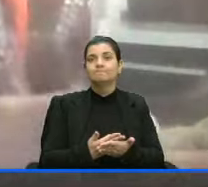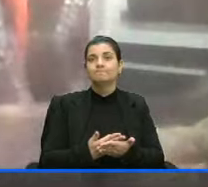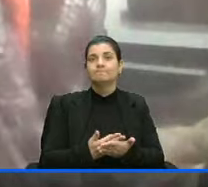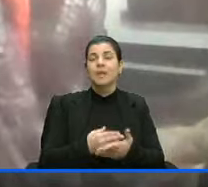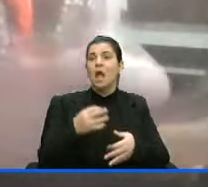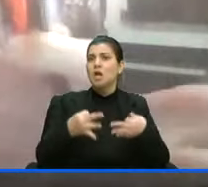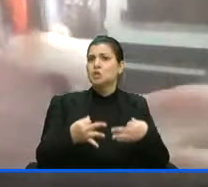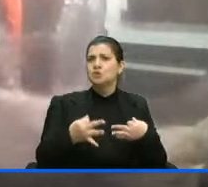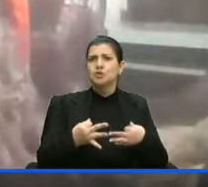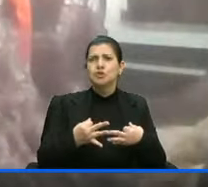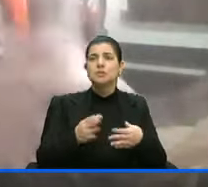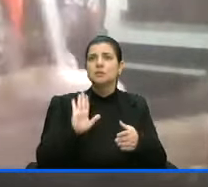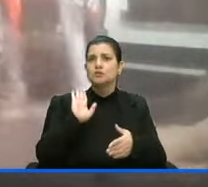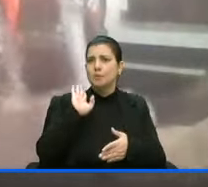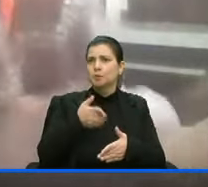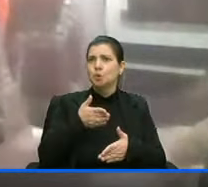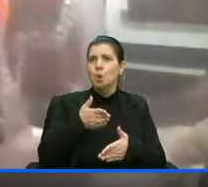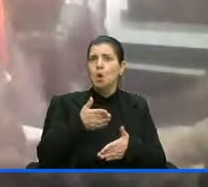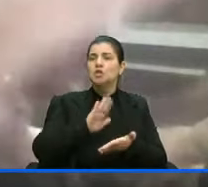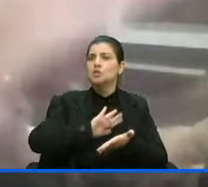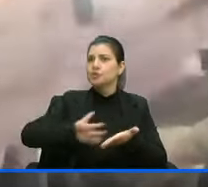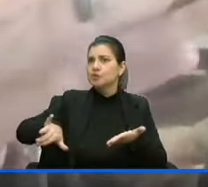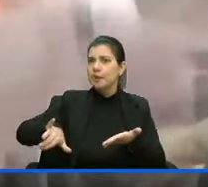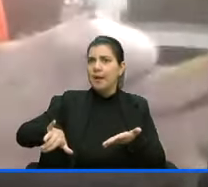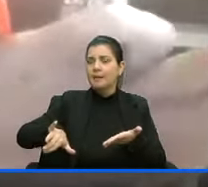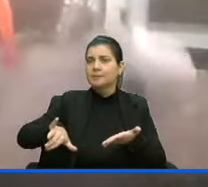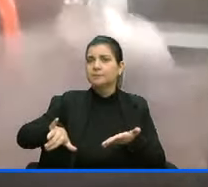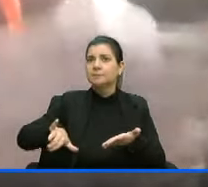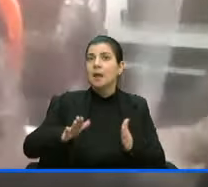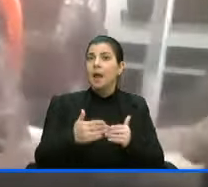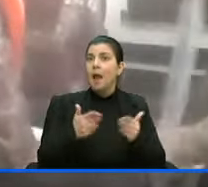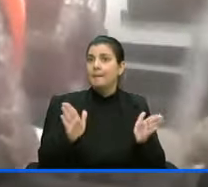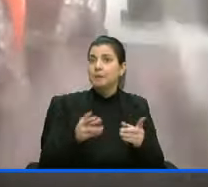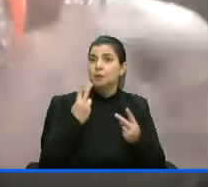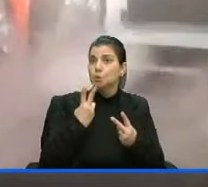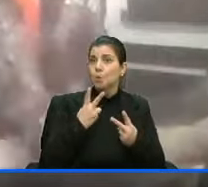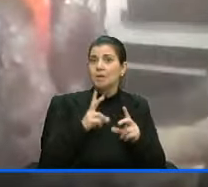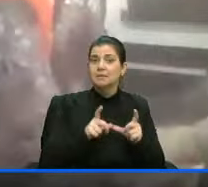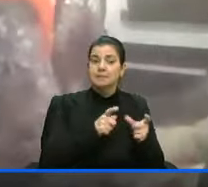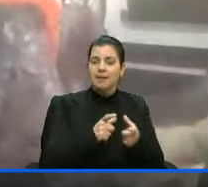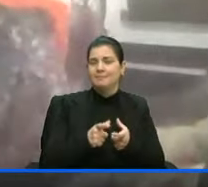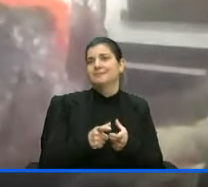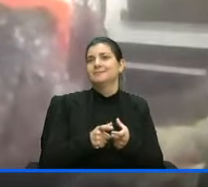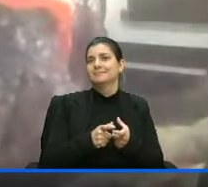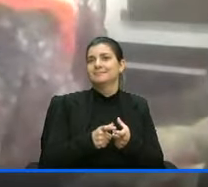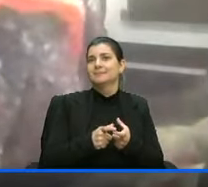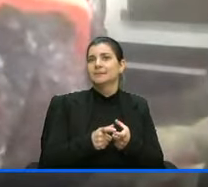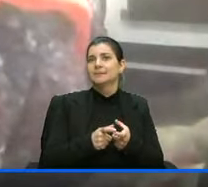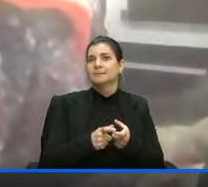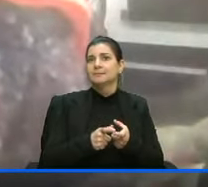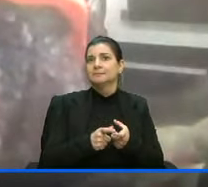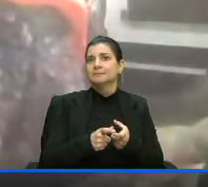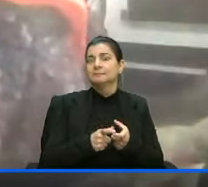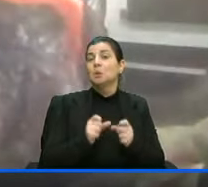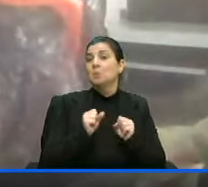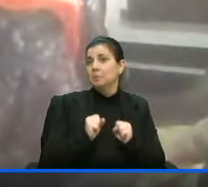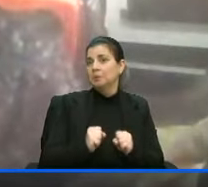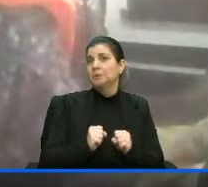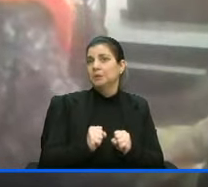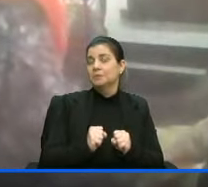justiça já mandou, tem que tirar, arrumar duas salas que tem lá e abrir. Então, assim, tá na mão para abrir a Unidos da Paineira,